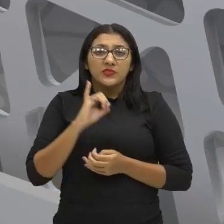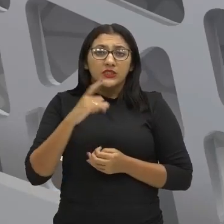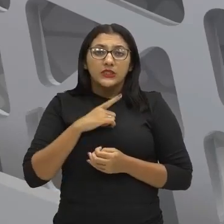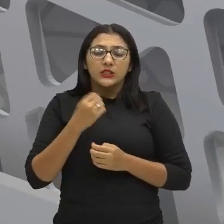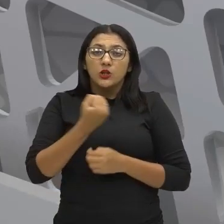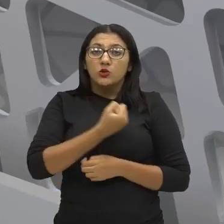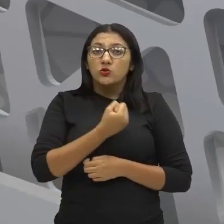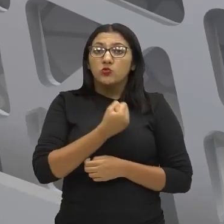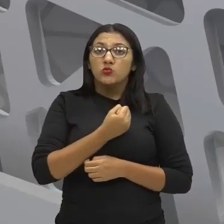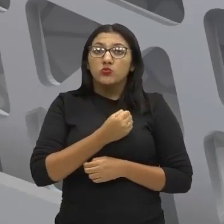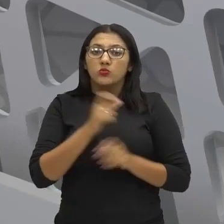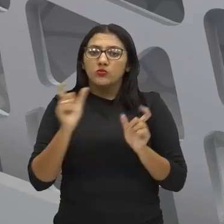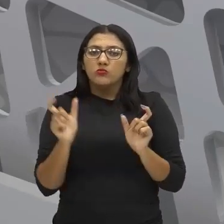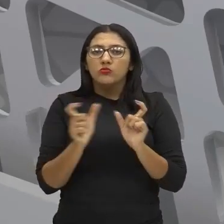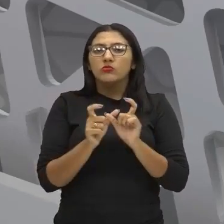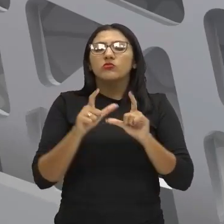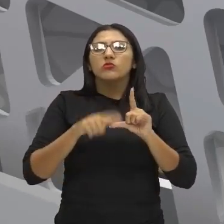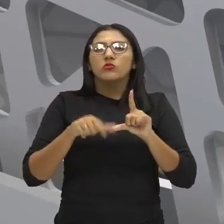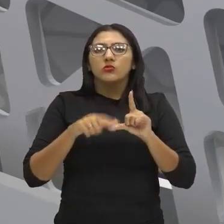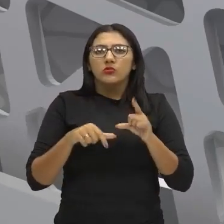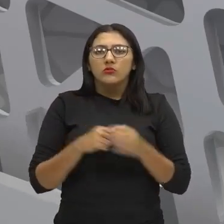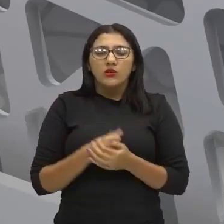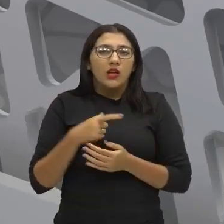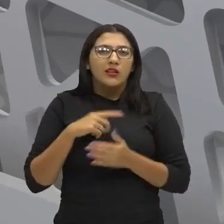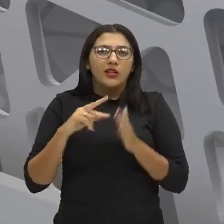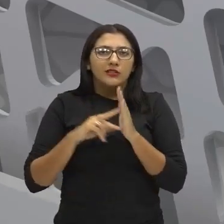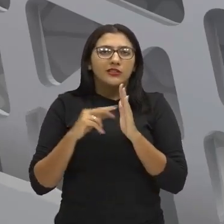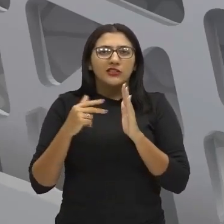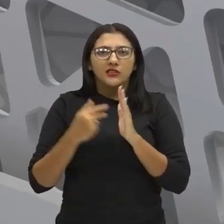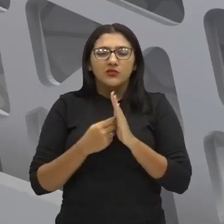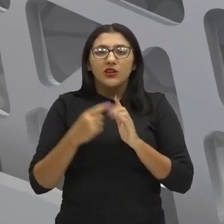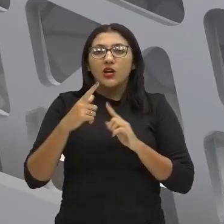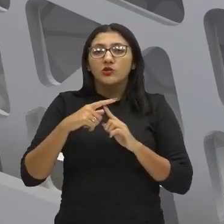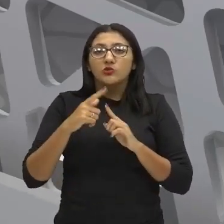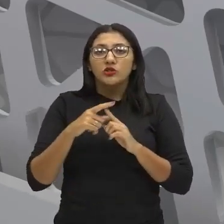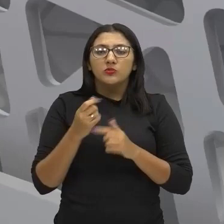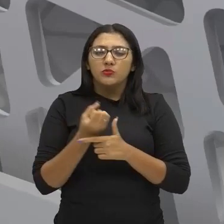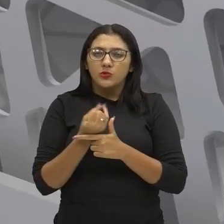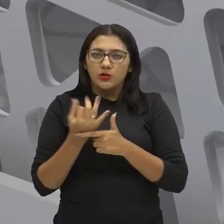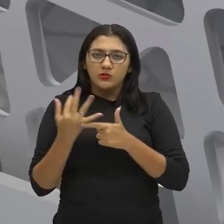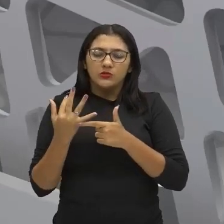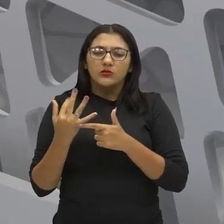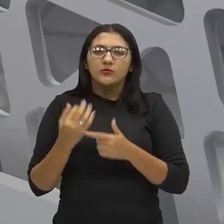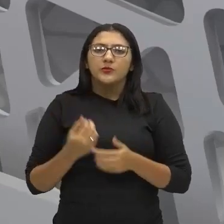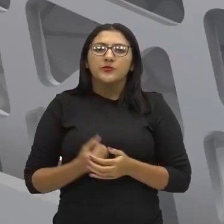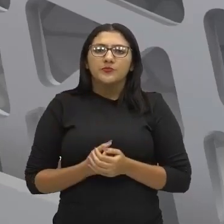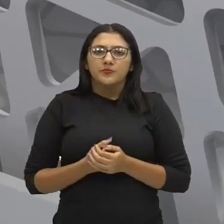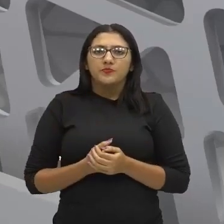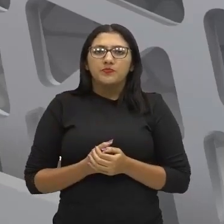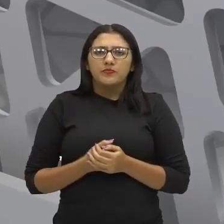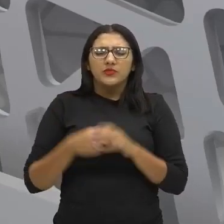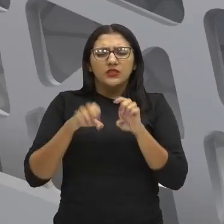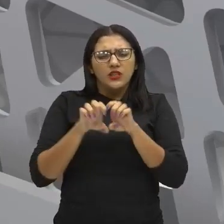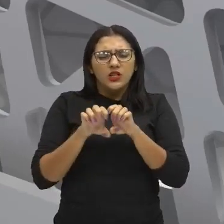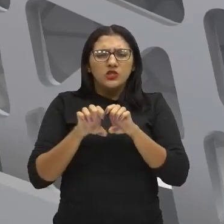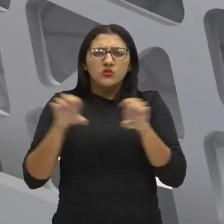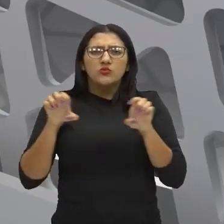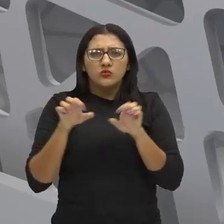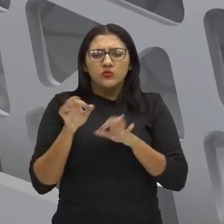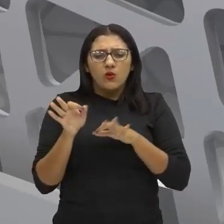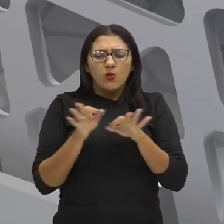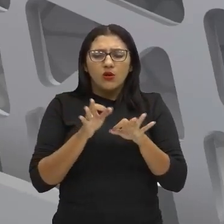juntamente com a letra, isso significa um termo algébrico. E a estrutura toda